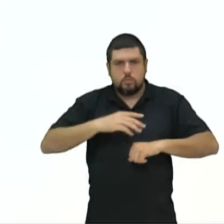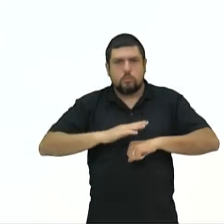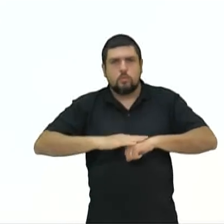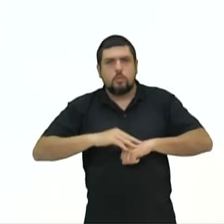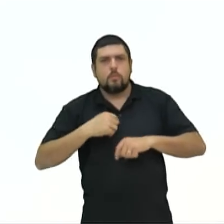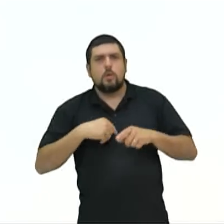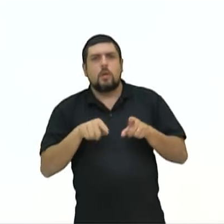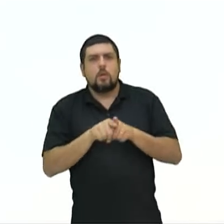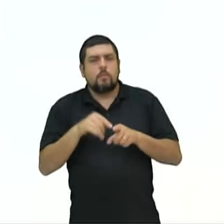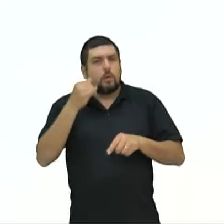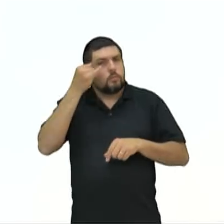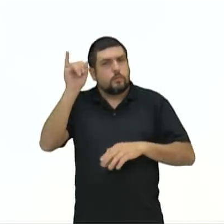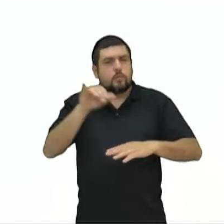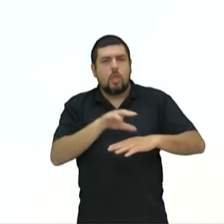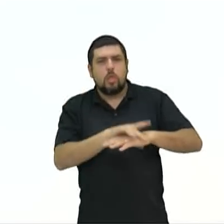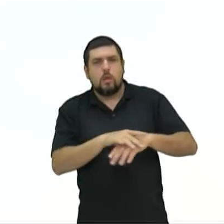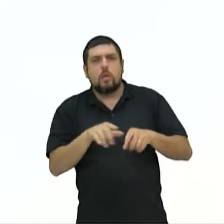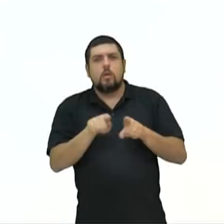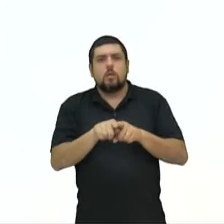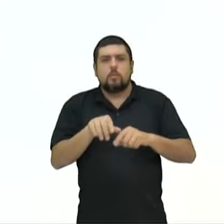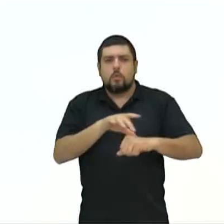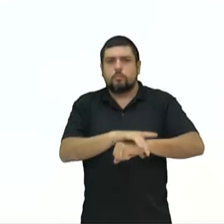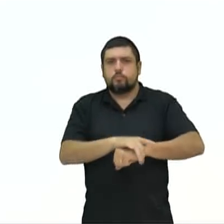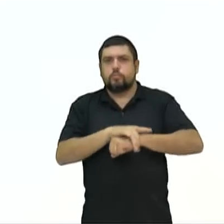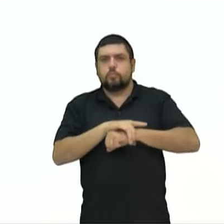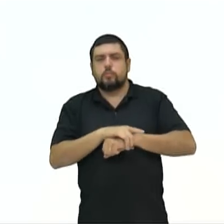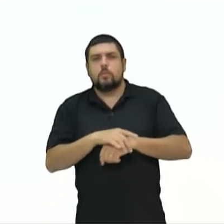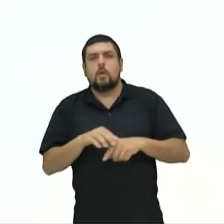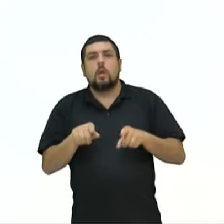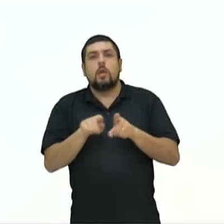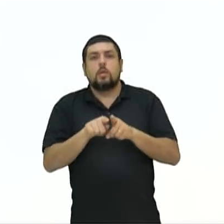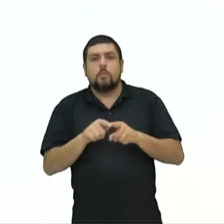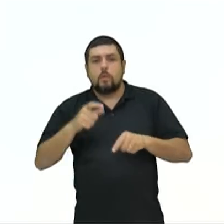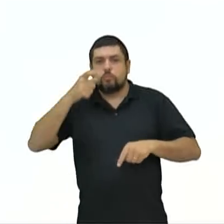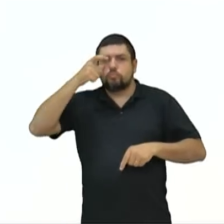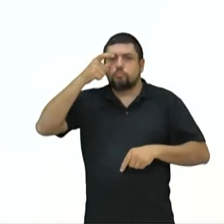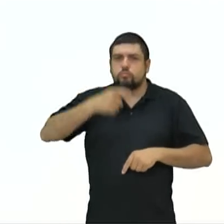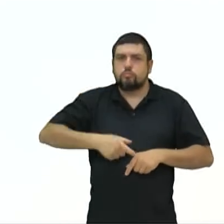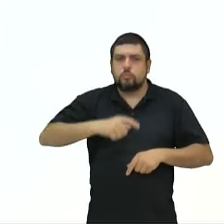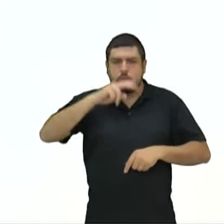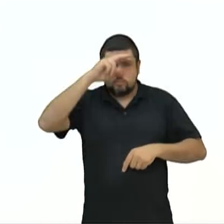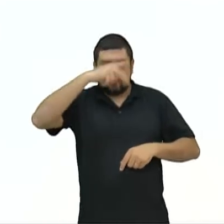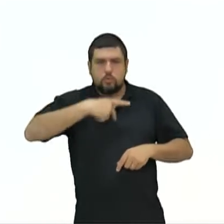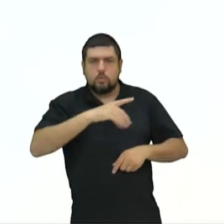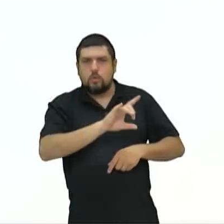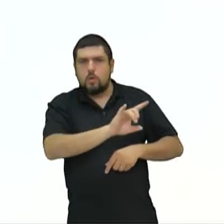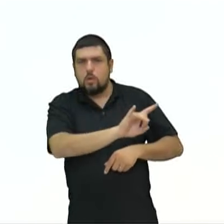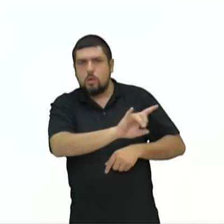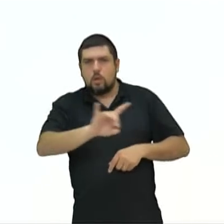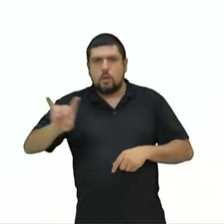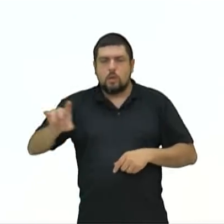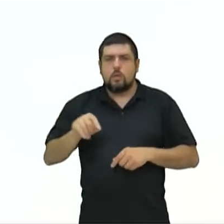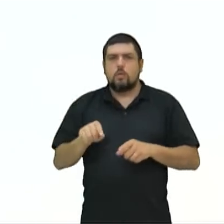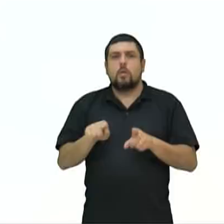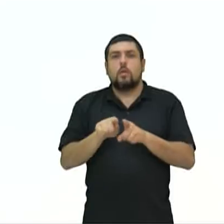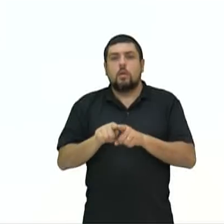maleficência, da precaução, justiça, da prevalência do interesse individual do participante sobre os interesses da ciência e da sociedade